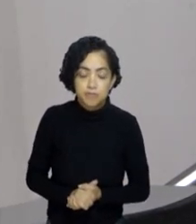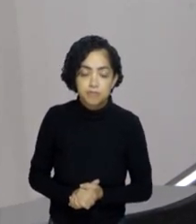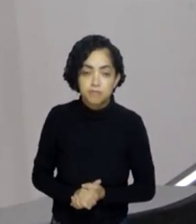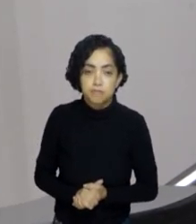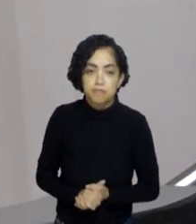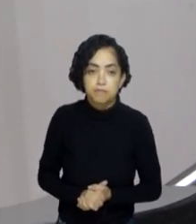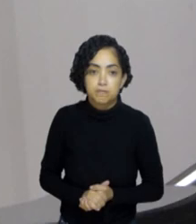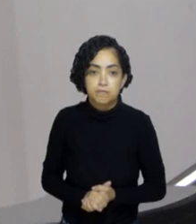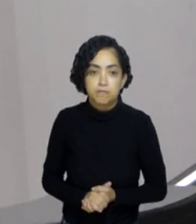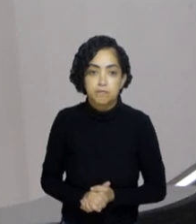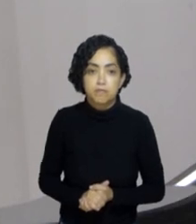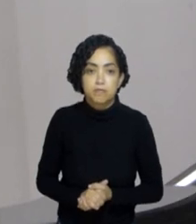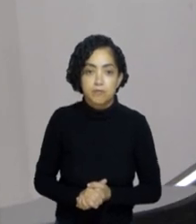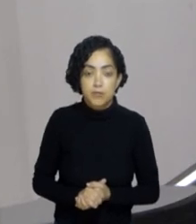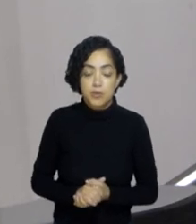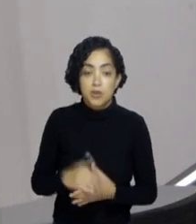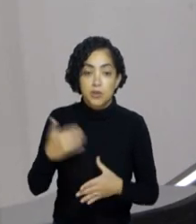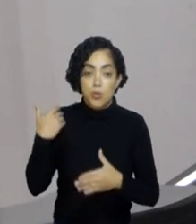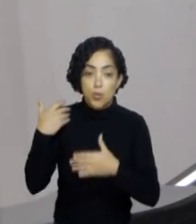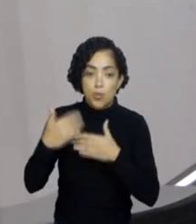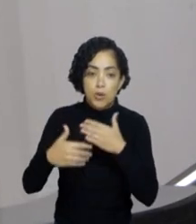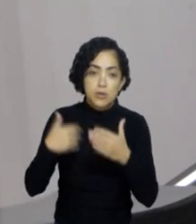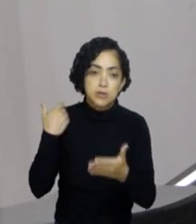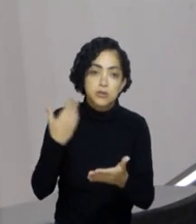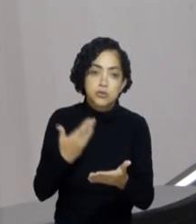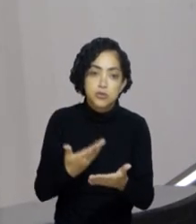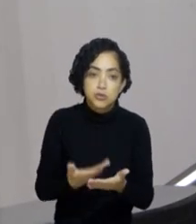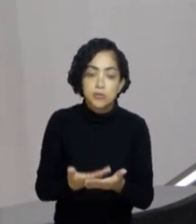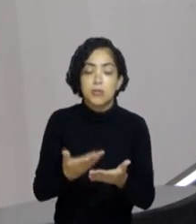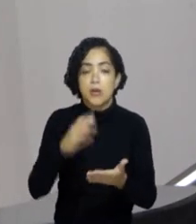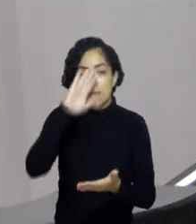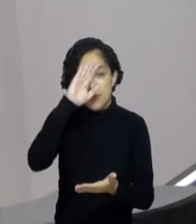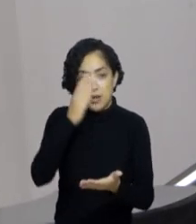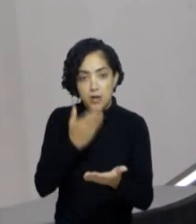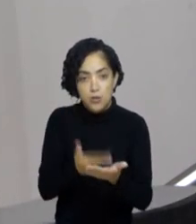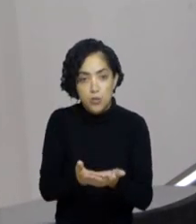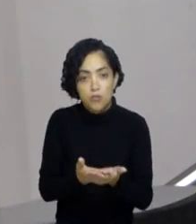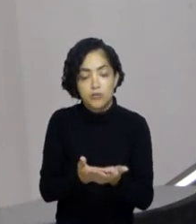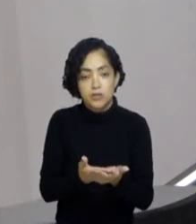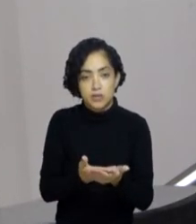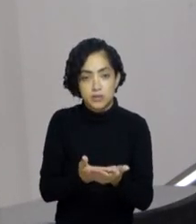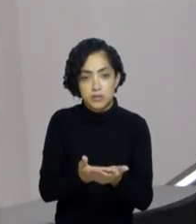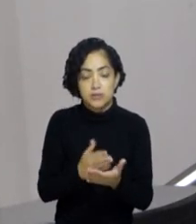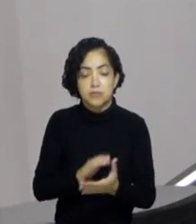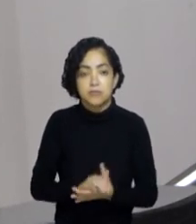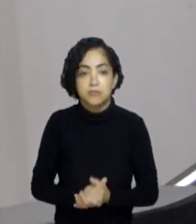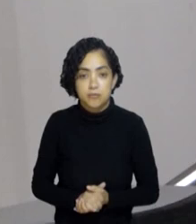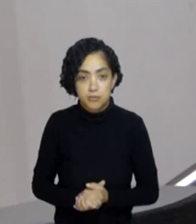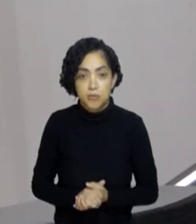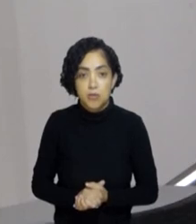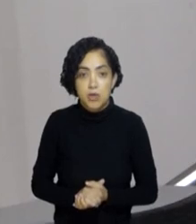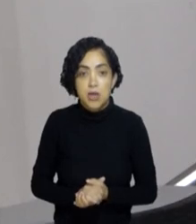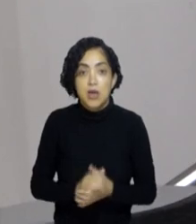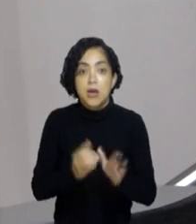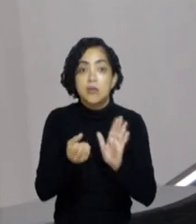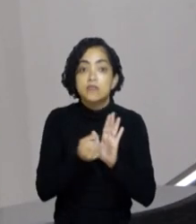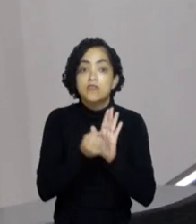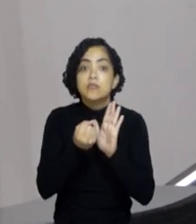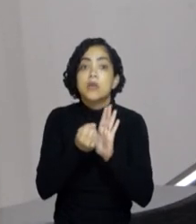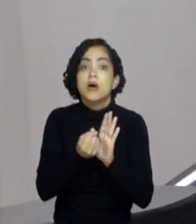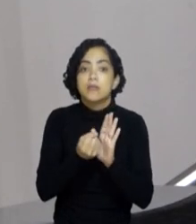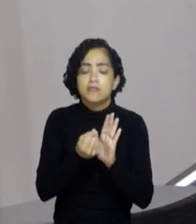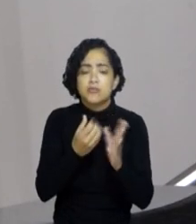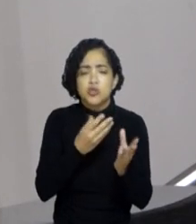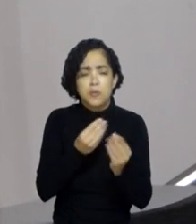Catarina. Esta jornada também foi possível pela confiança do mercado anunciante, cujas marcas estão conosco há muito